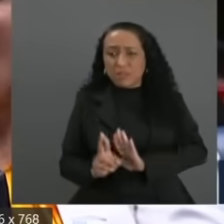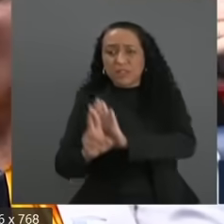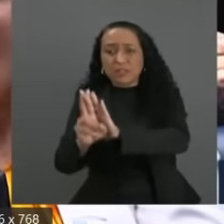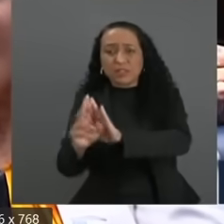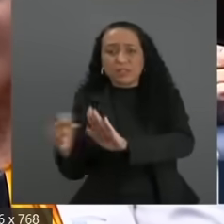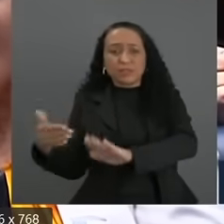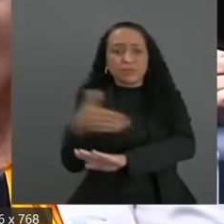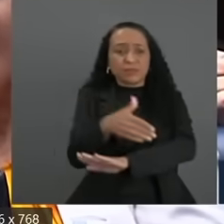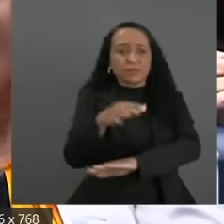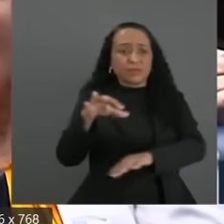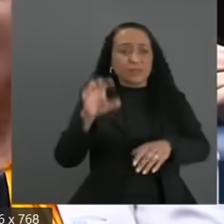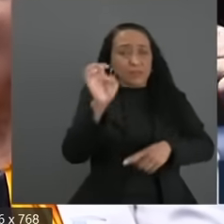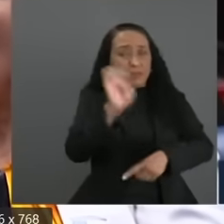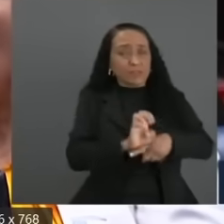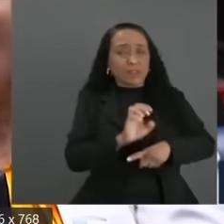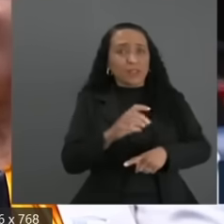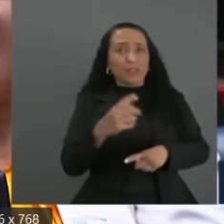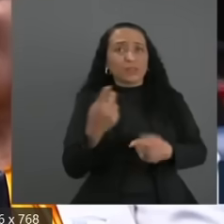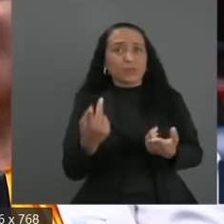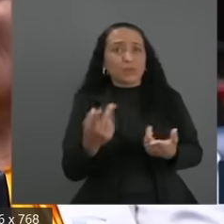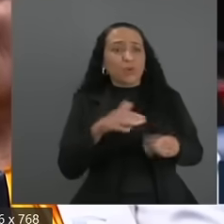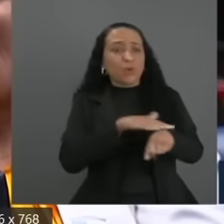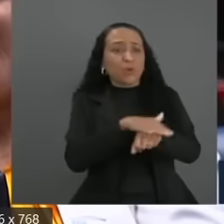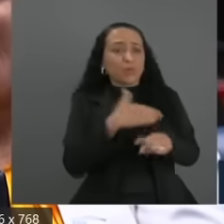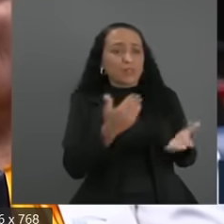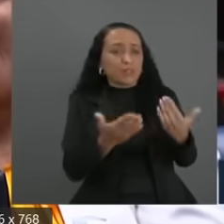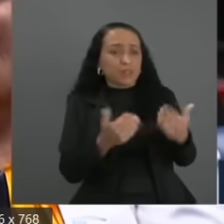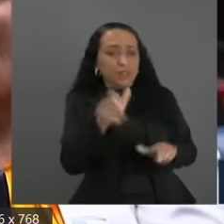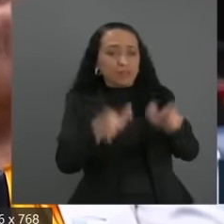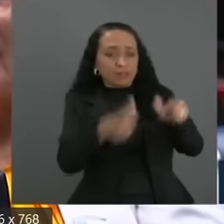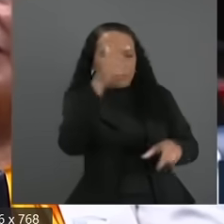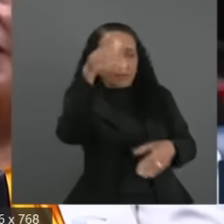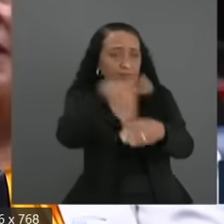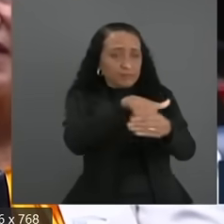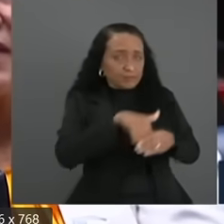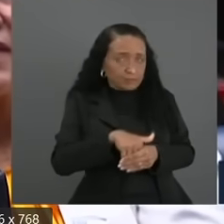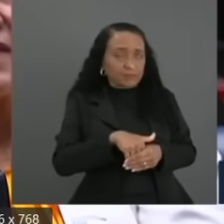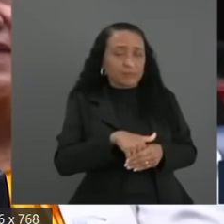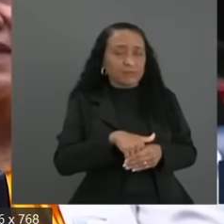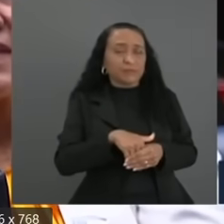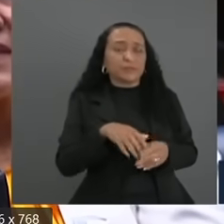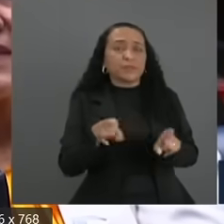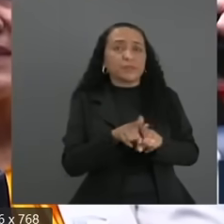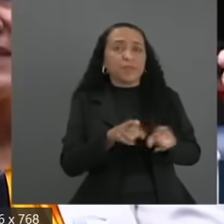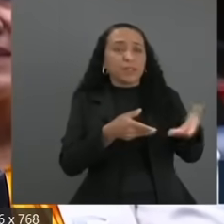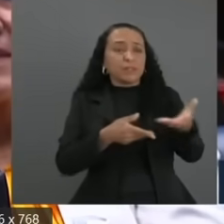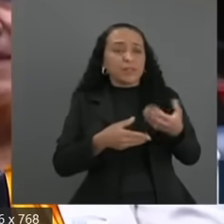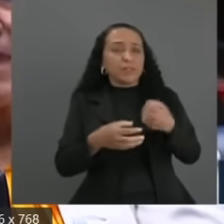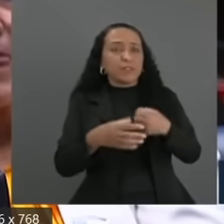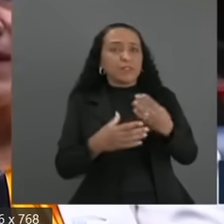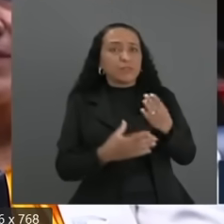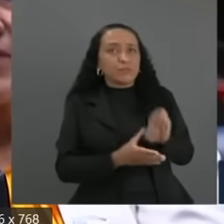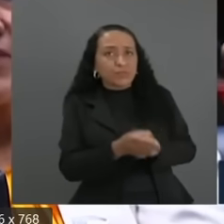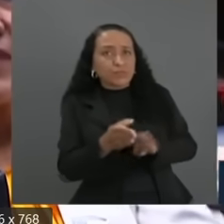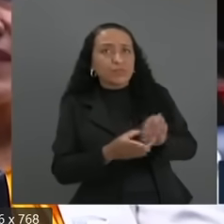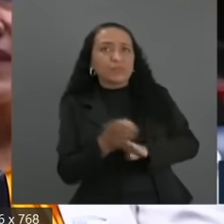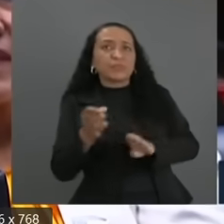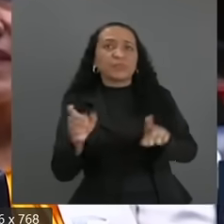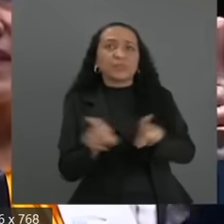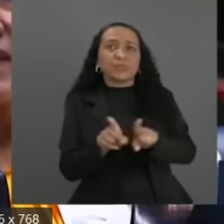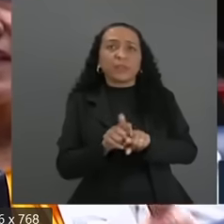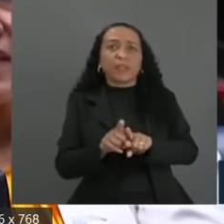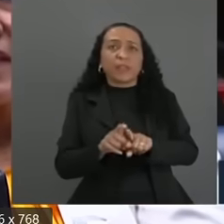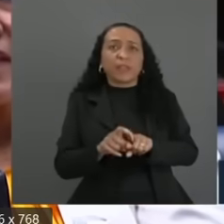ao seu estado, conversar com os seus eleitores, receber a orientação, a